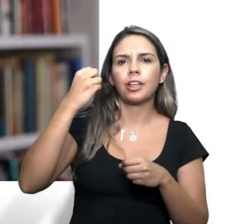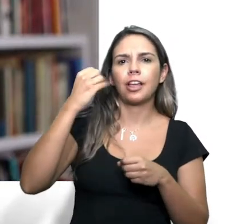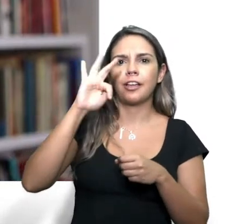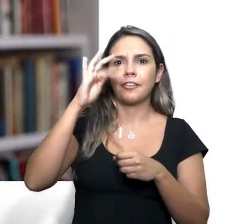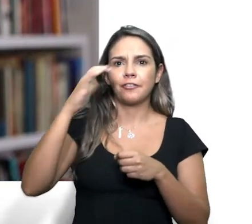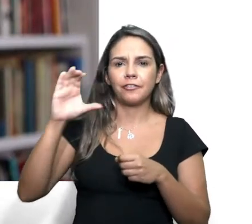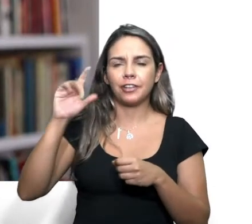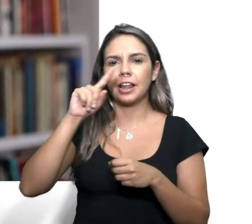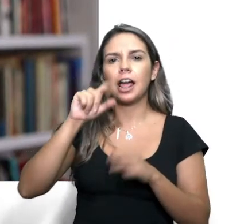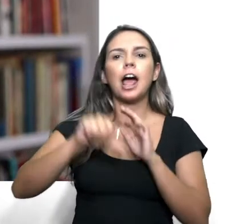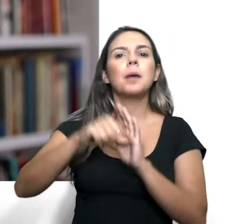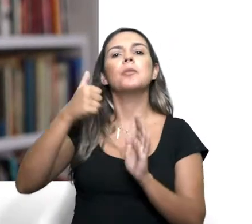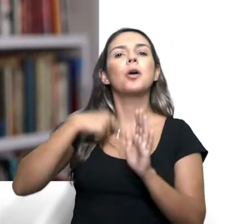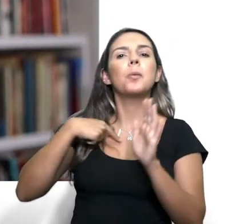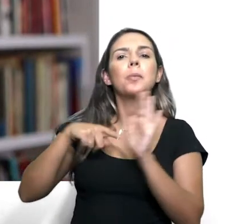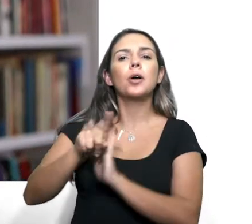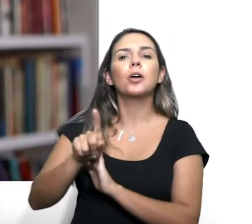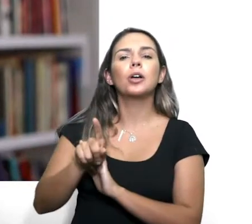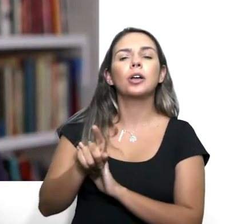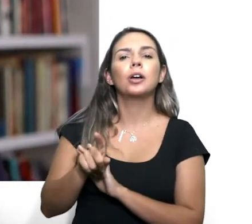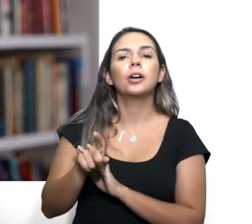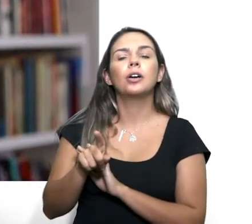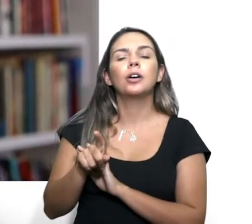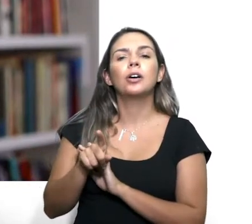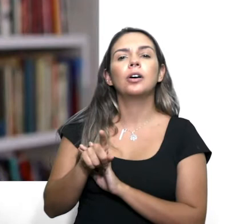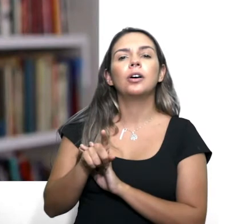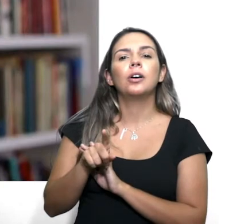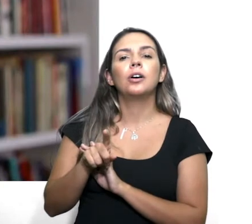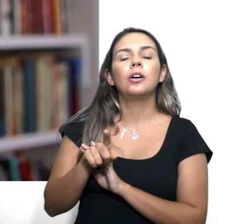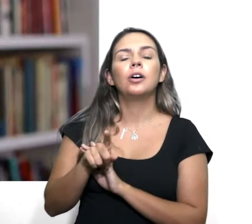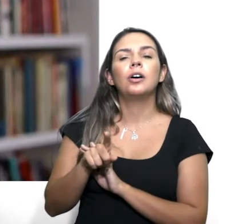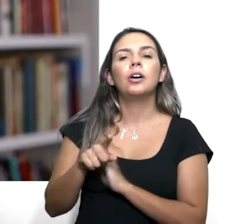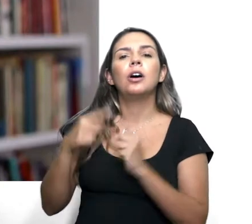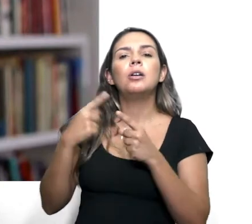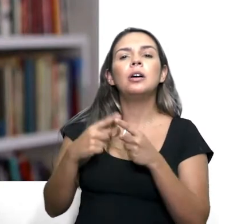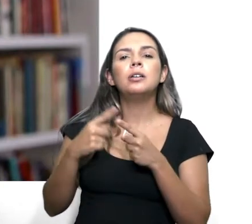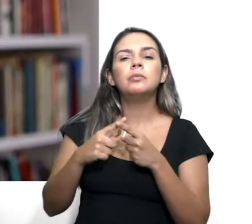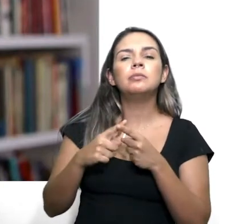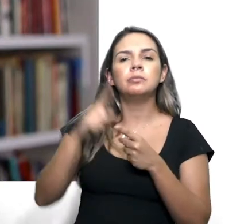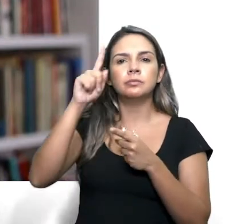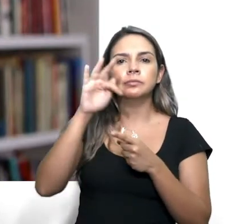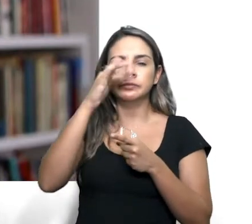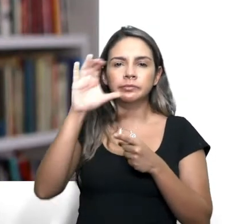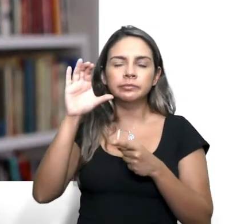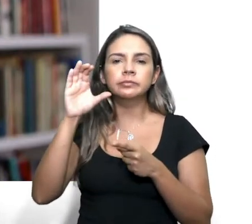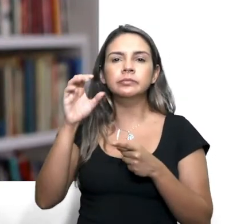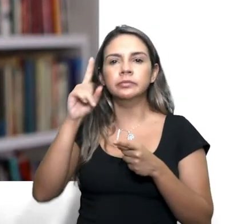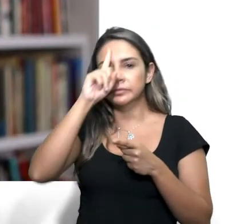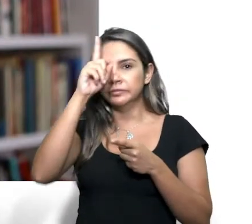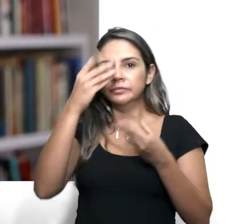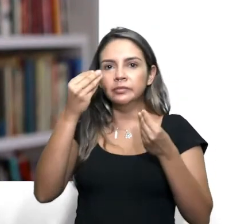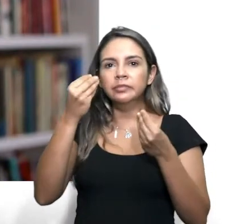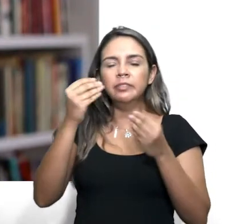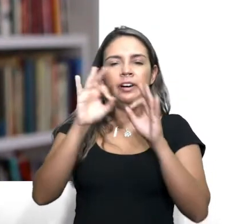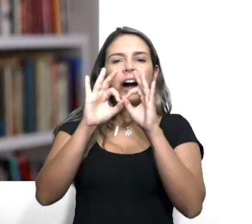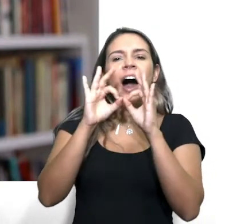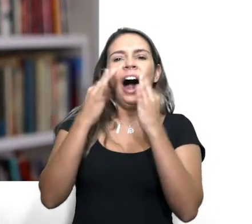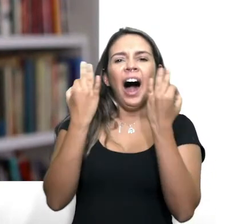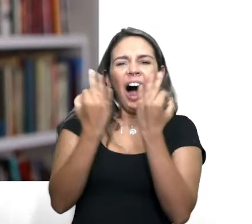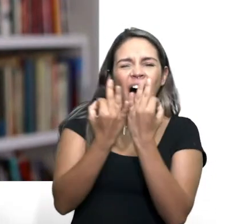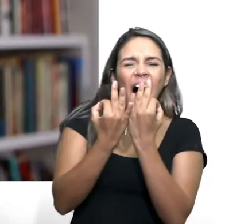essa. Por que os franceses criaram tanta familiaridade com a sua obra, na sua